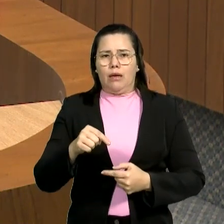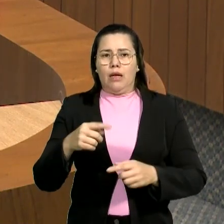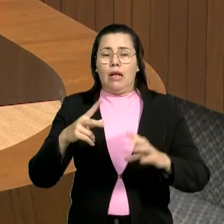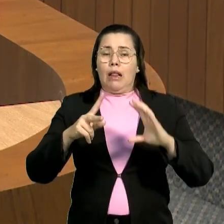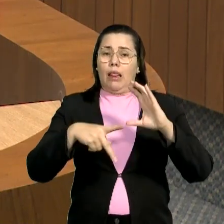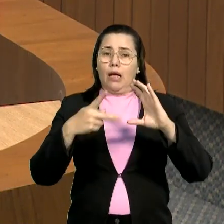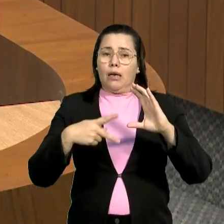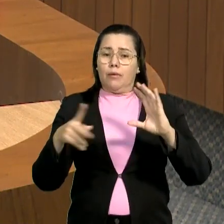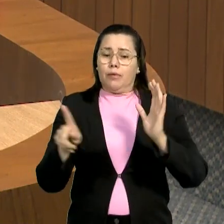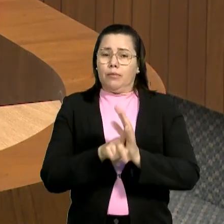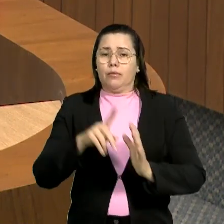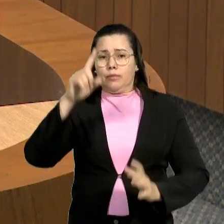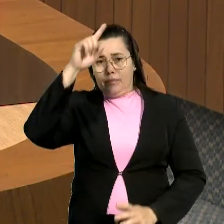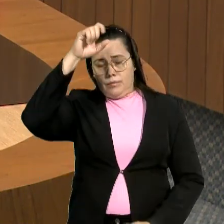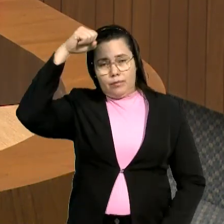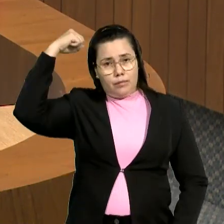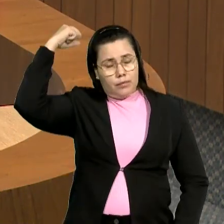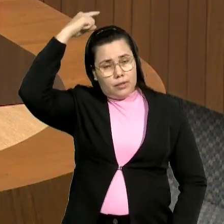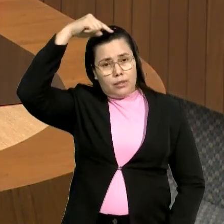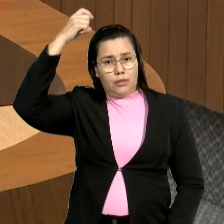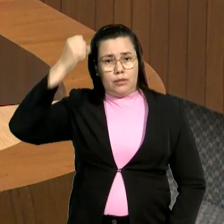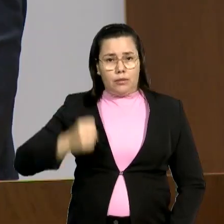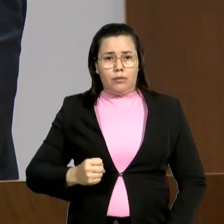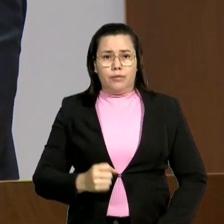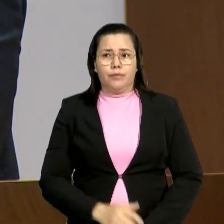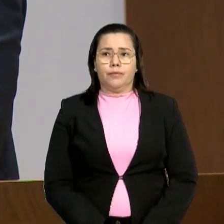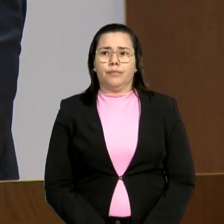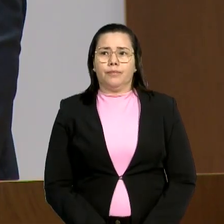que em menos de 48 horas